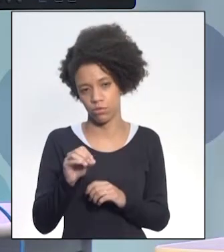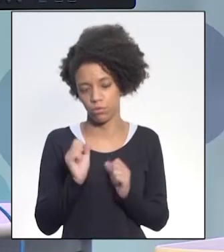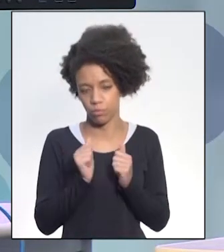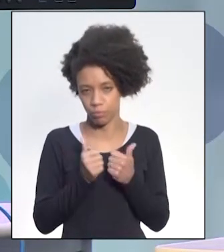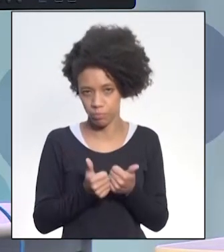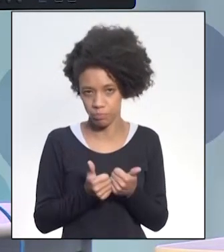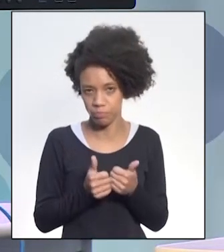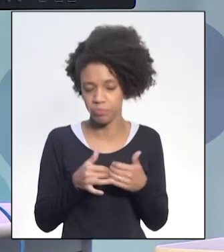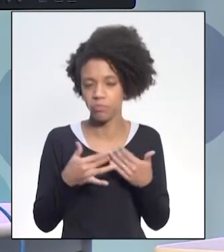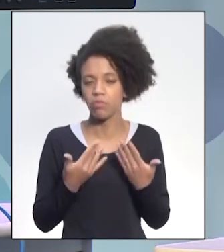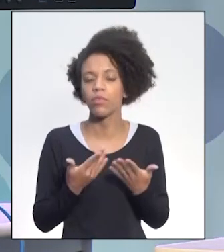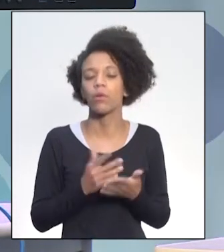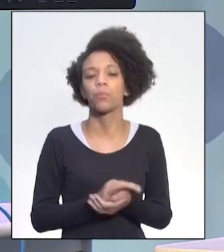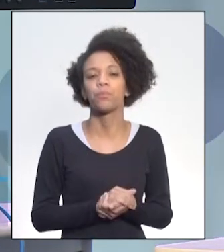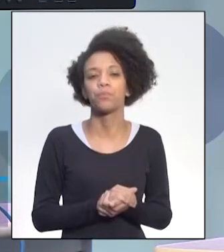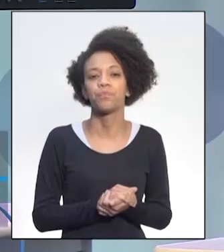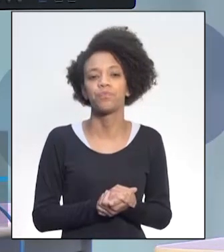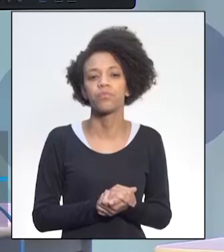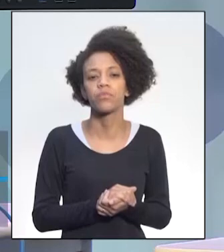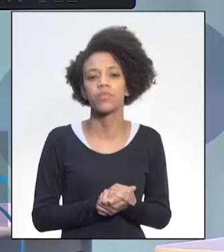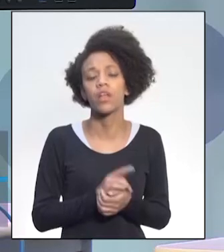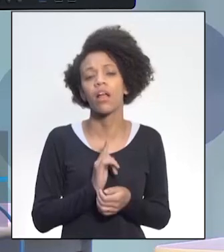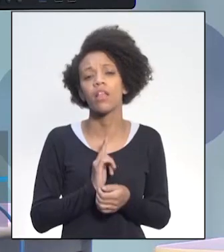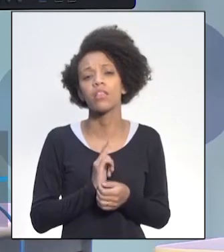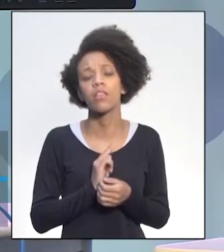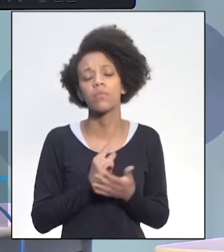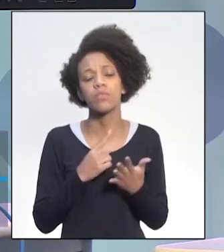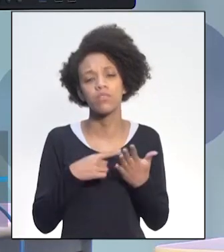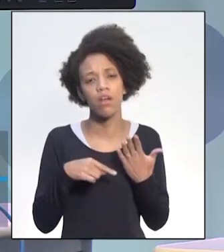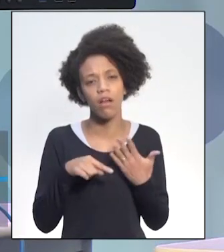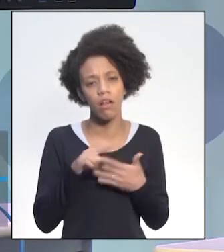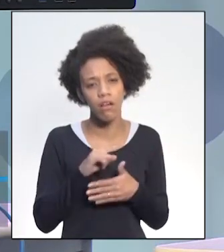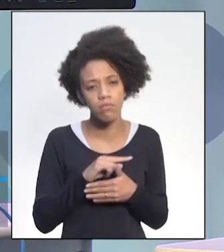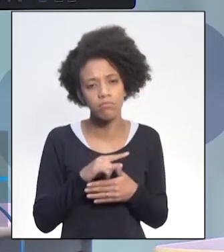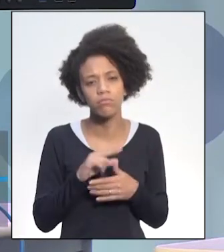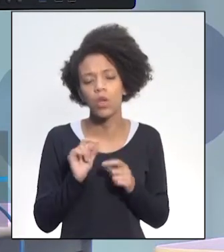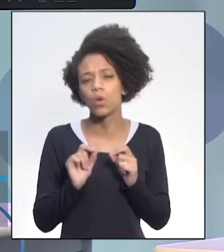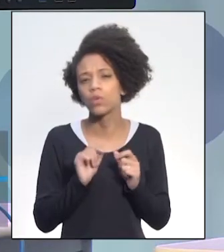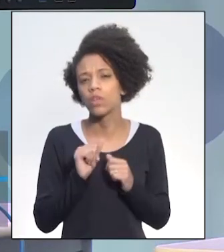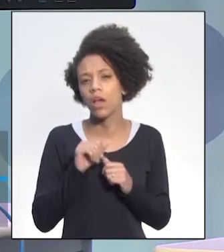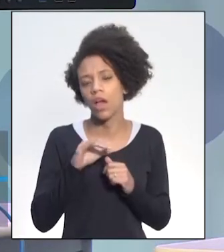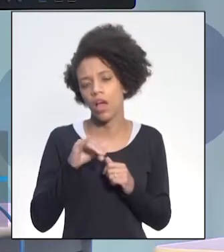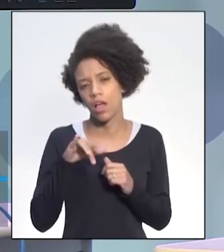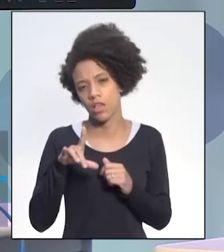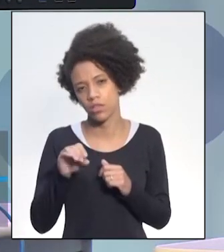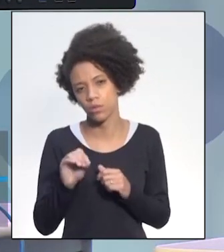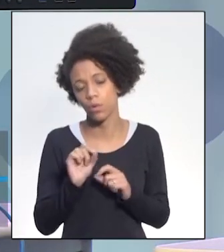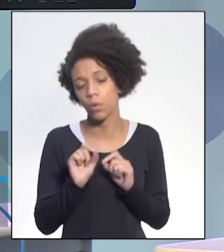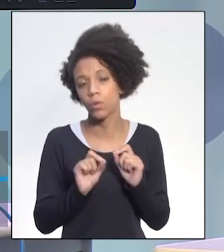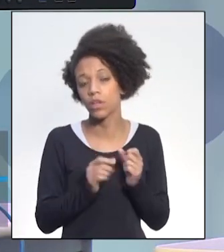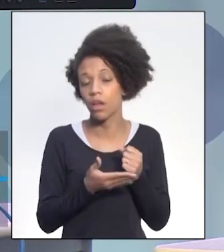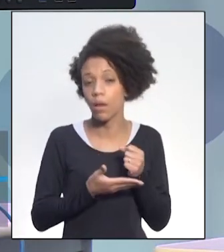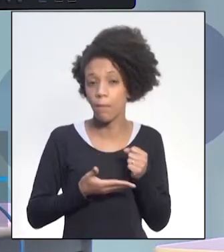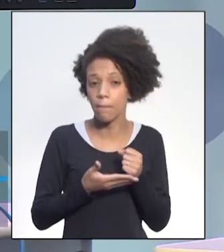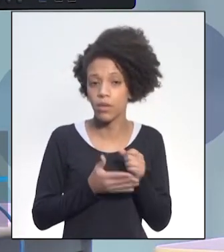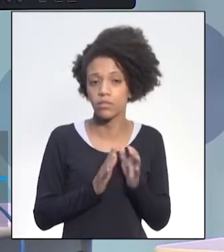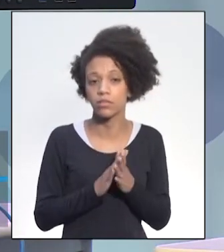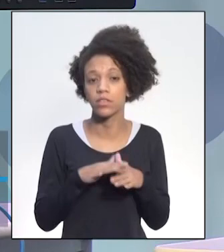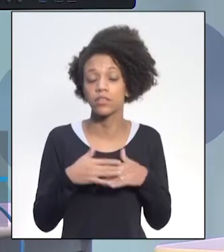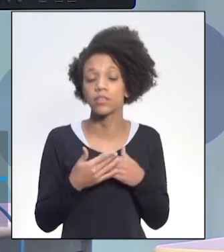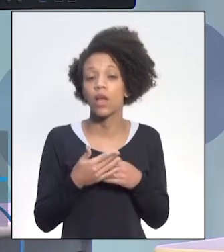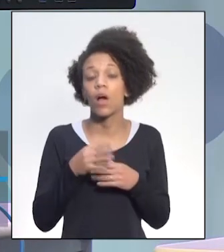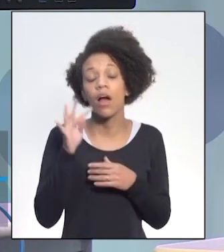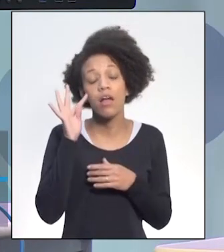bem? Então, vamos lá. Aí nós temos as classificações do que é um ácido e do que é uma base. Segundo Arrhenius, a teoria